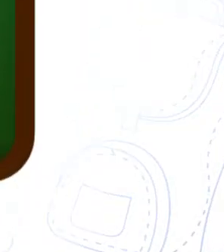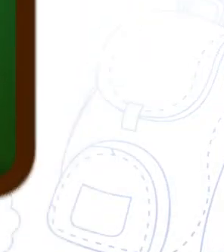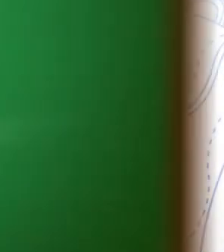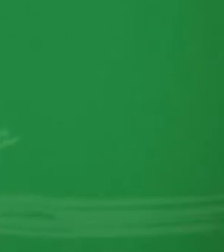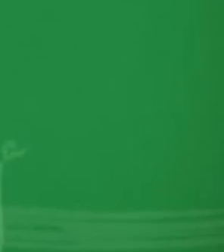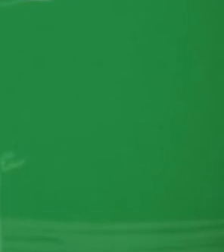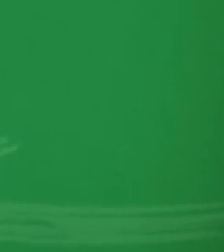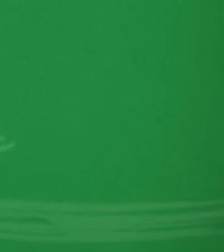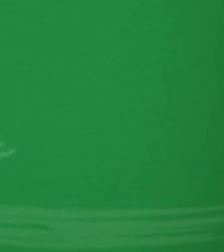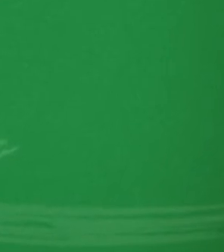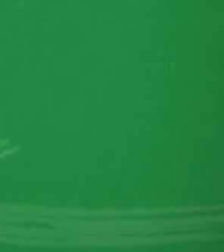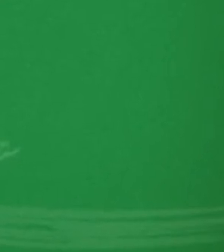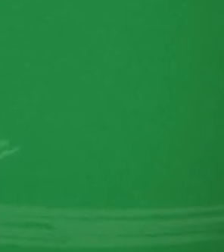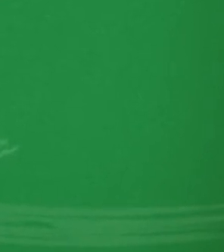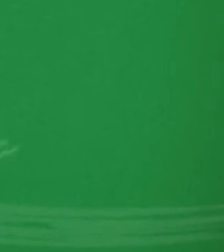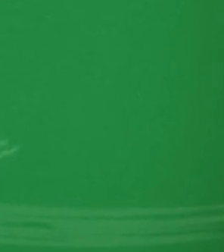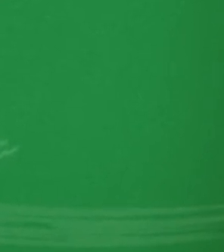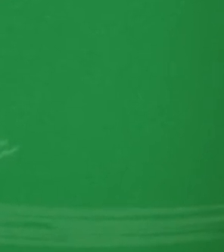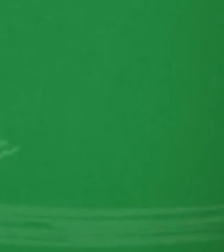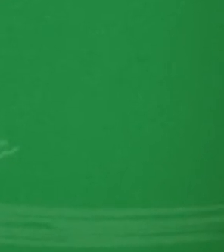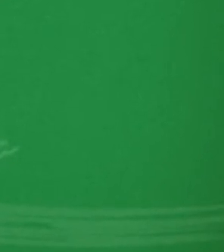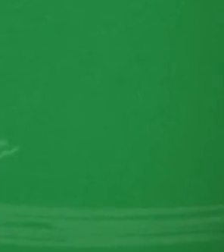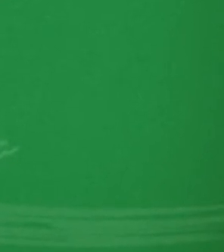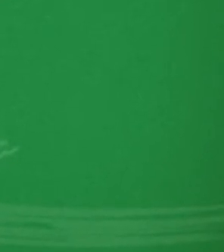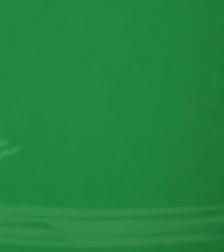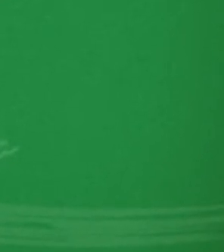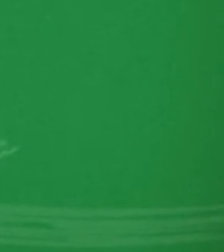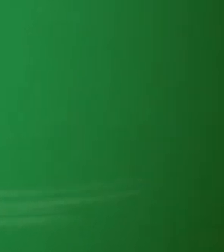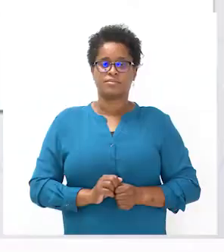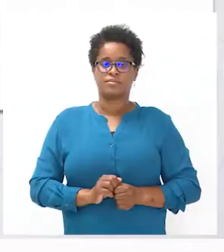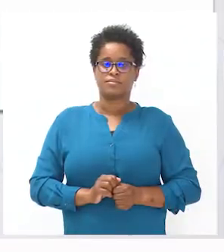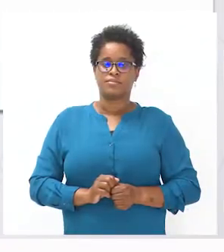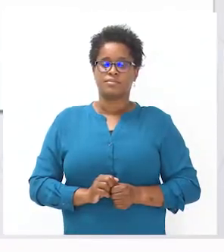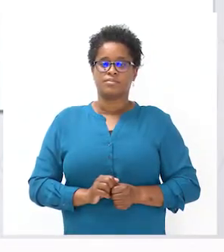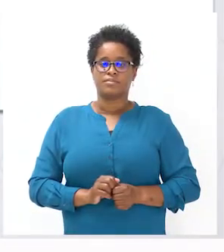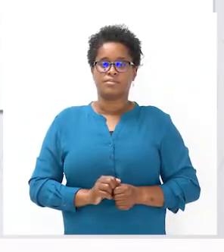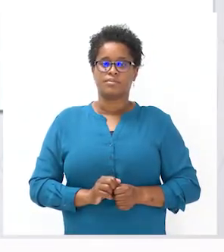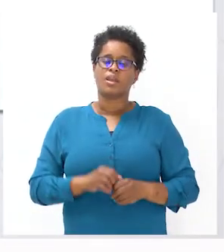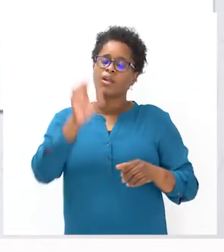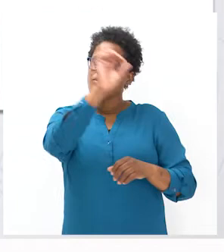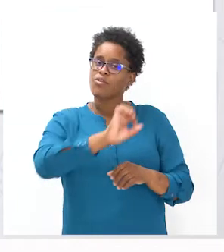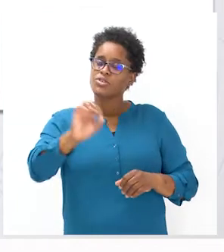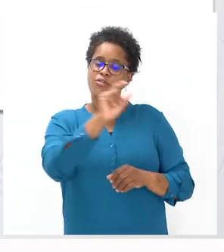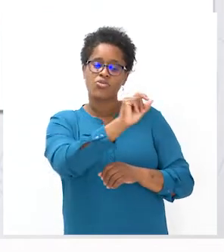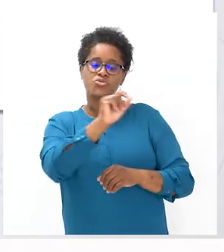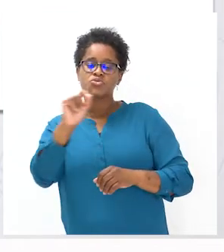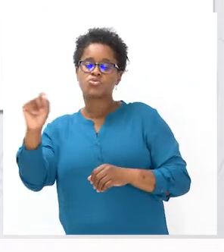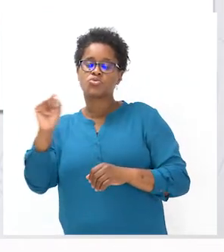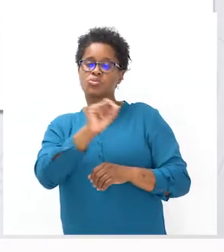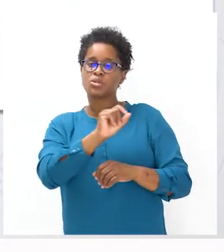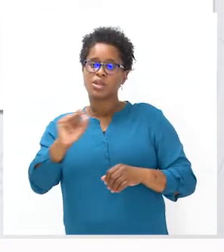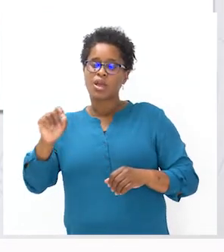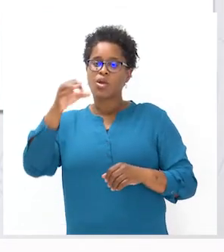Música. vão sublinhar